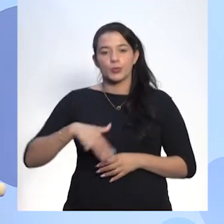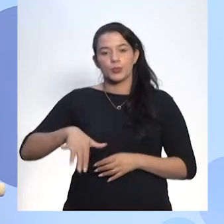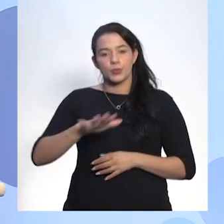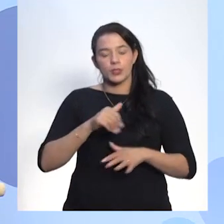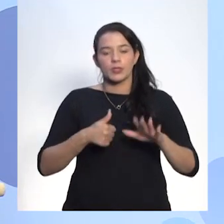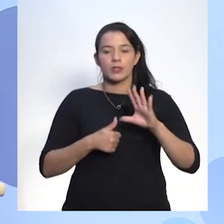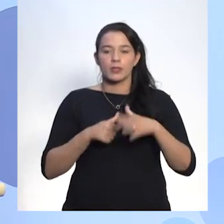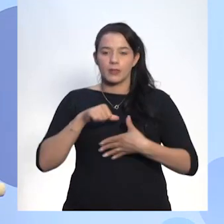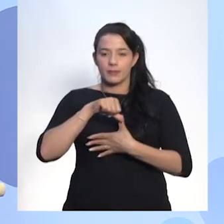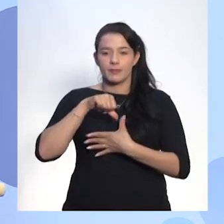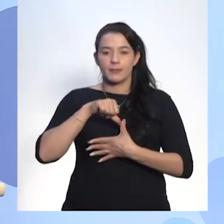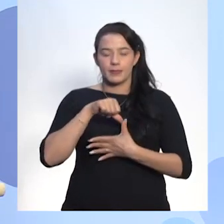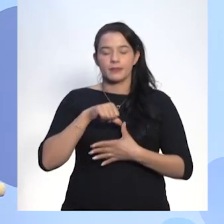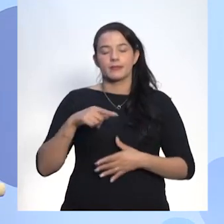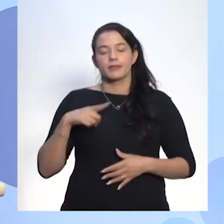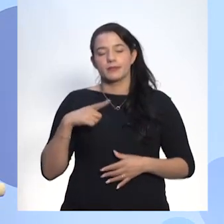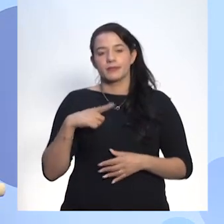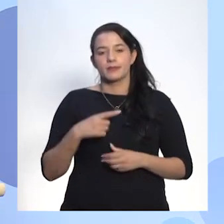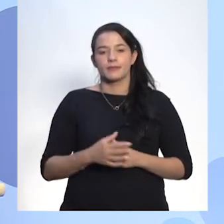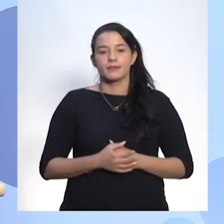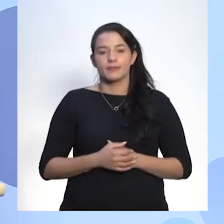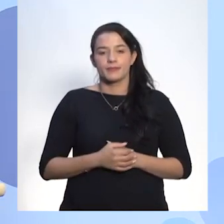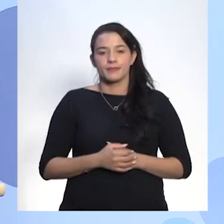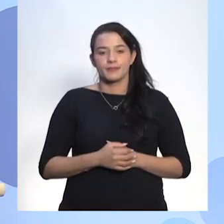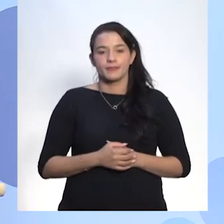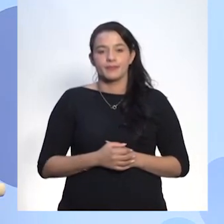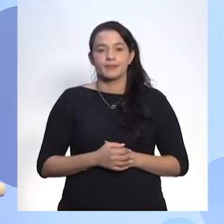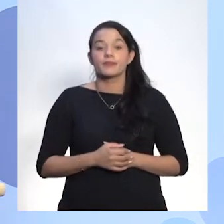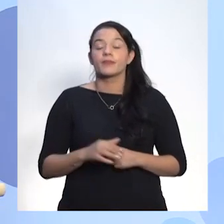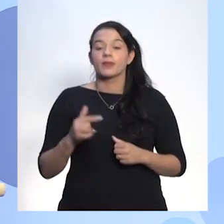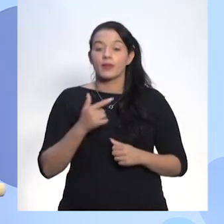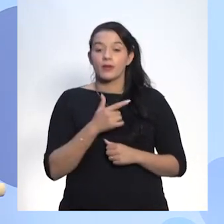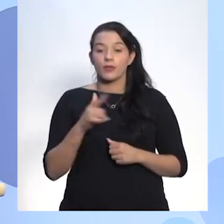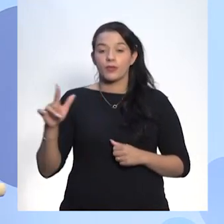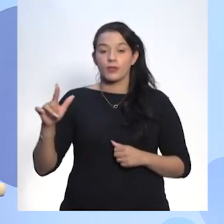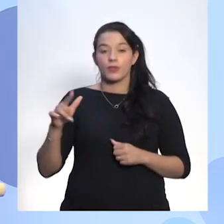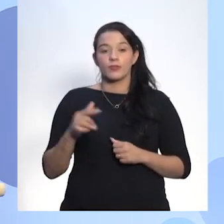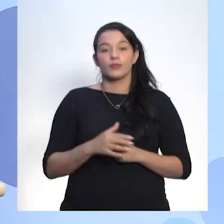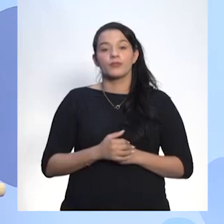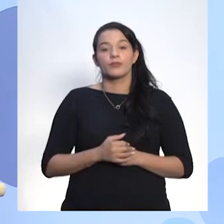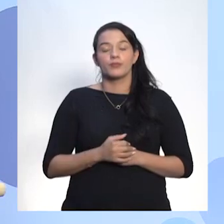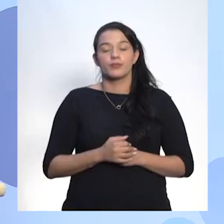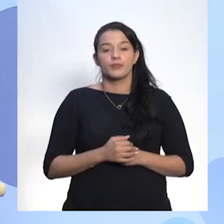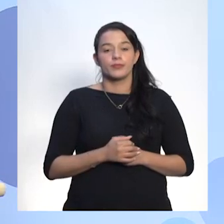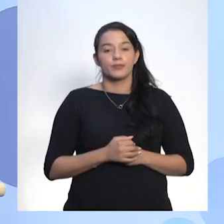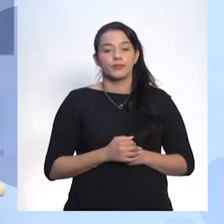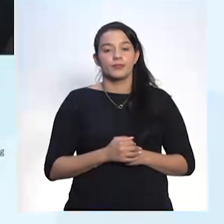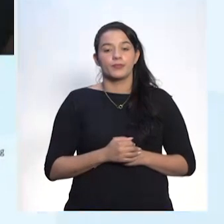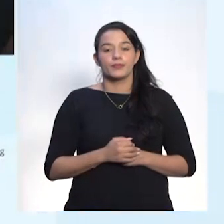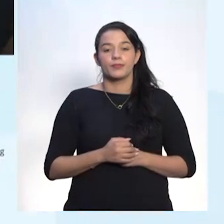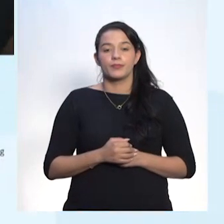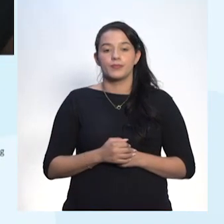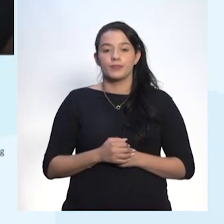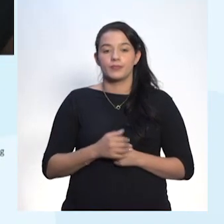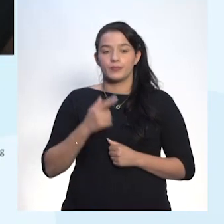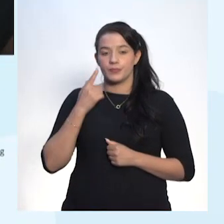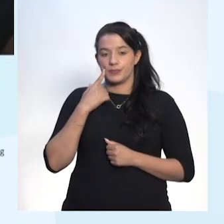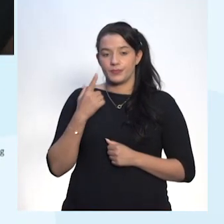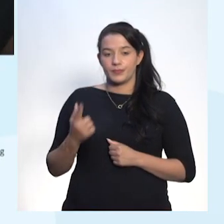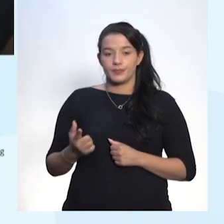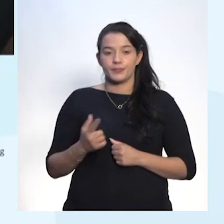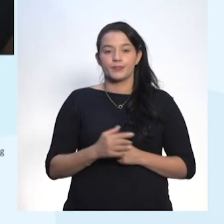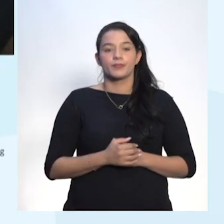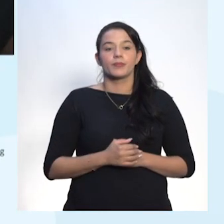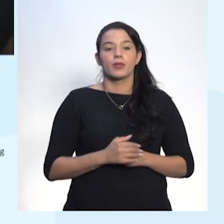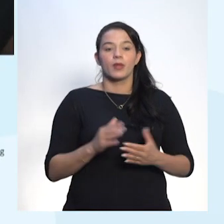América viveu com os regimes civis militares, ok? Vamos então para o próximo slide. Na tela.